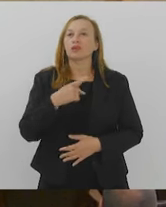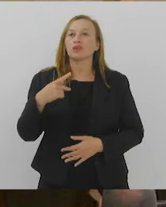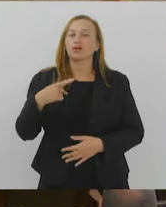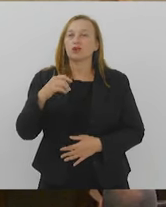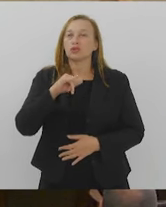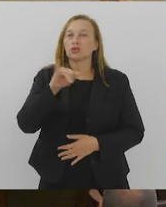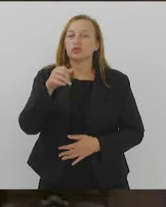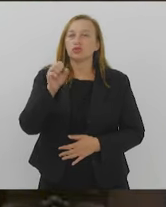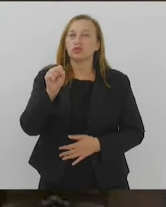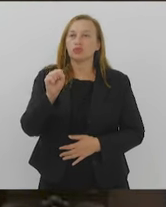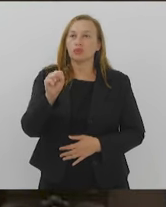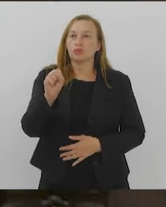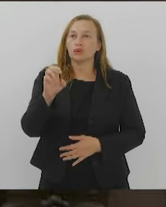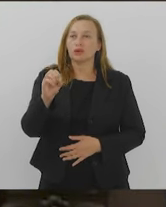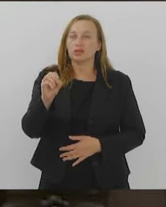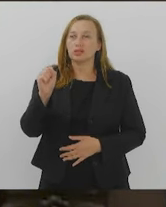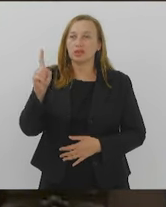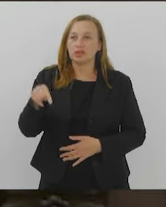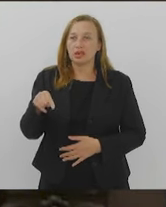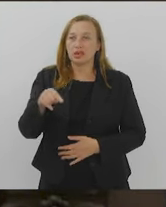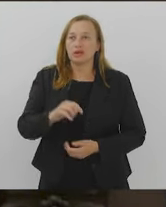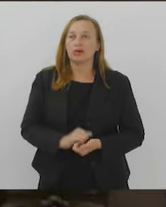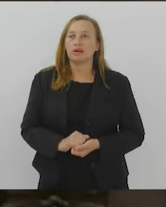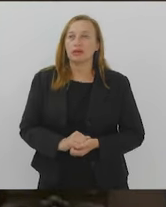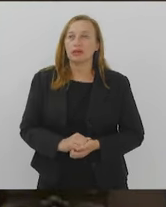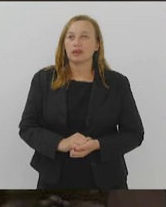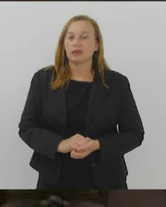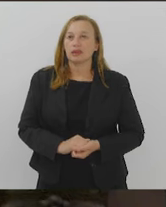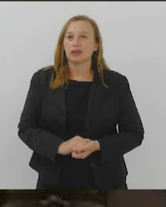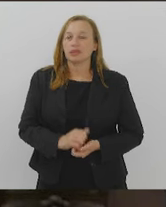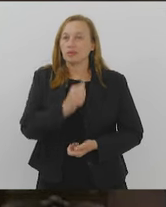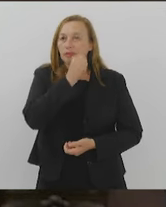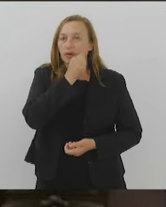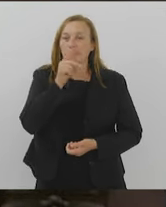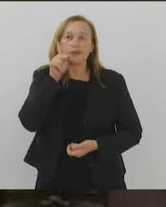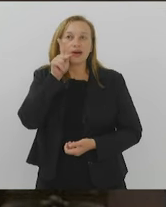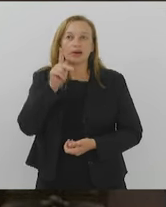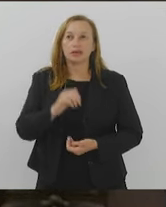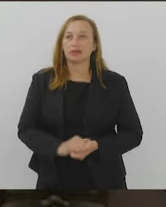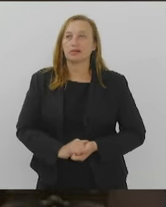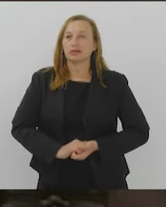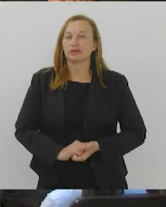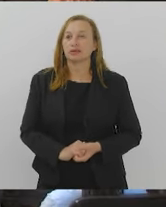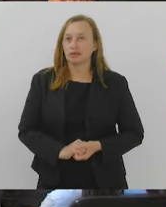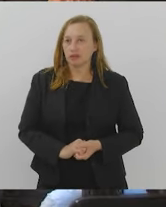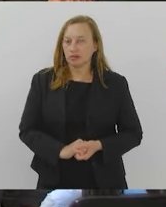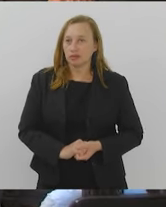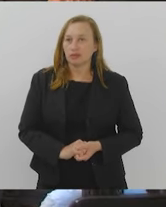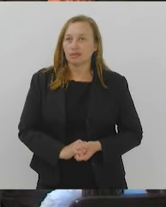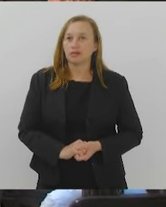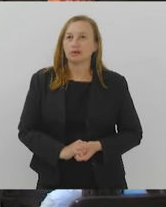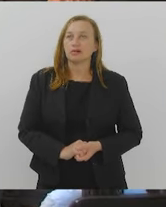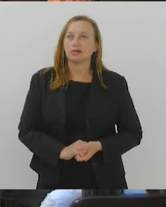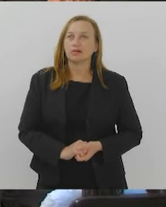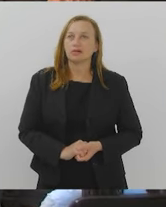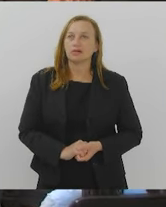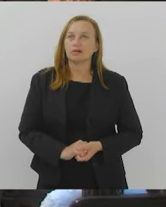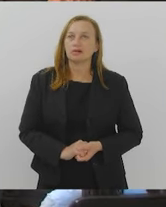José Maria, Assembleia de Deus de Macapá, no Amapá. Tirou?